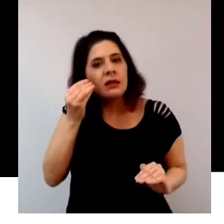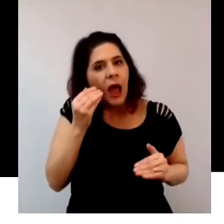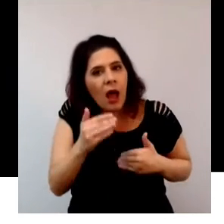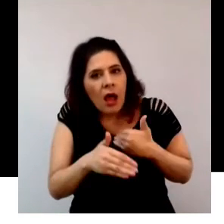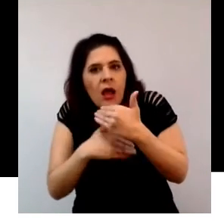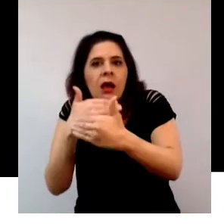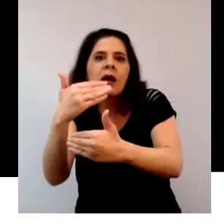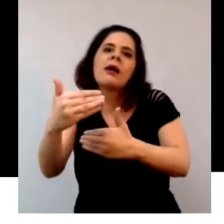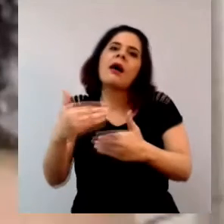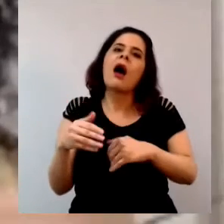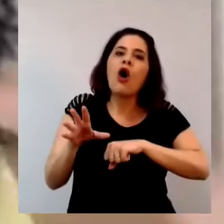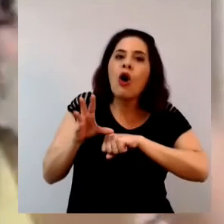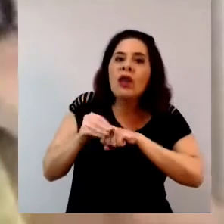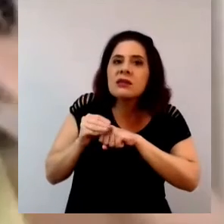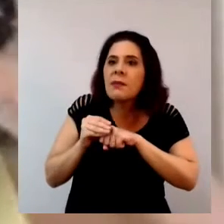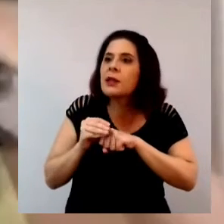descer